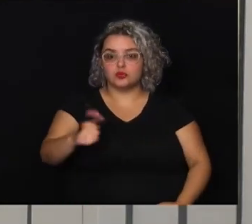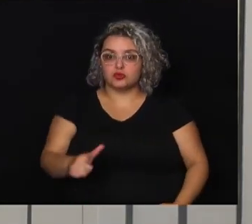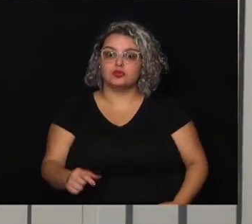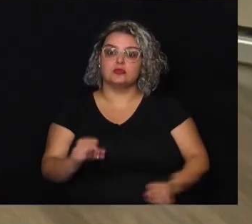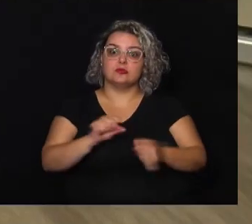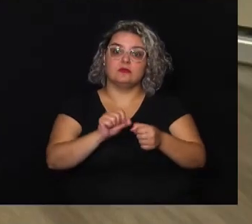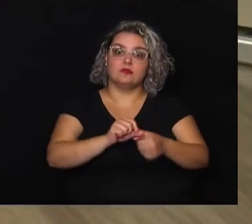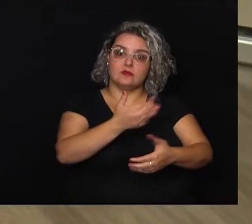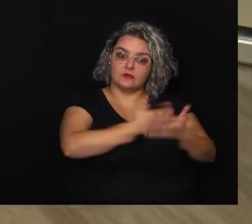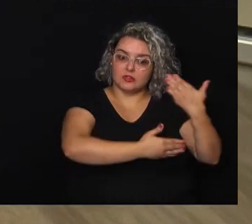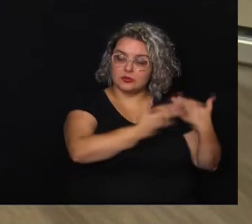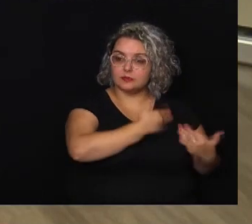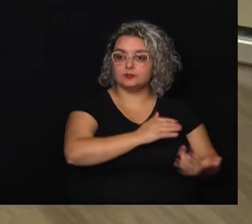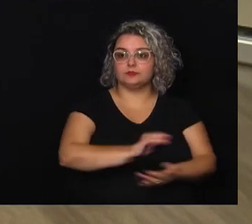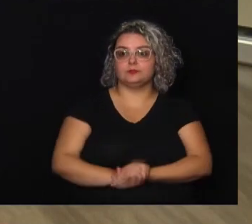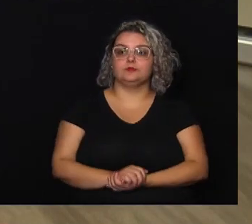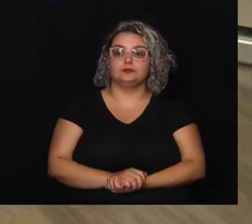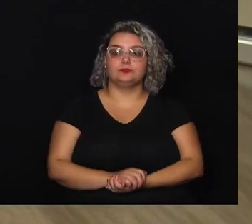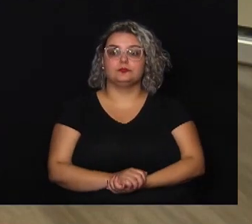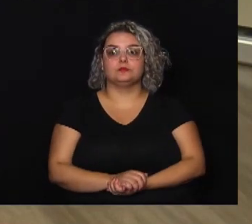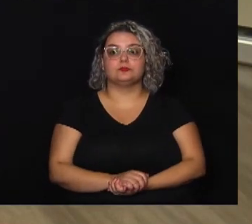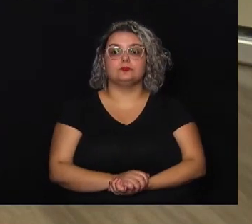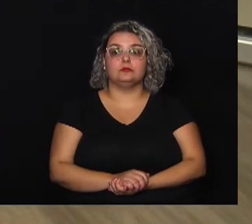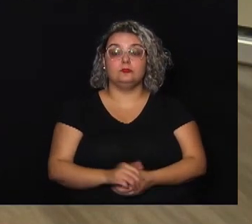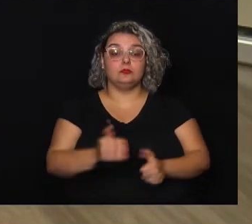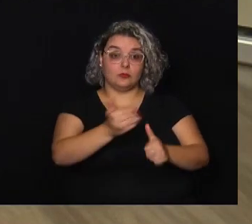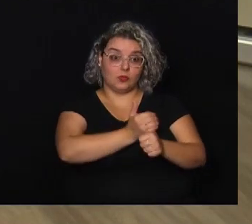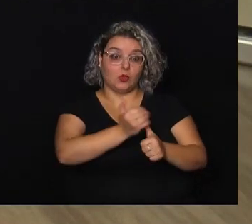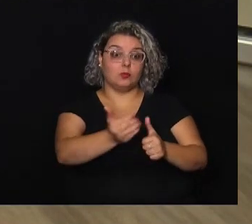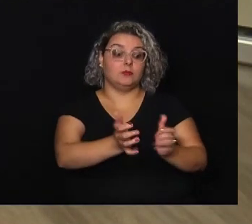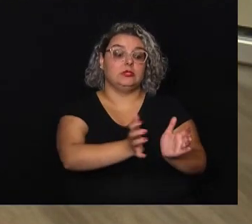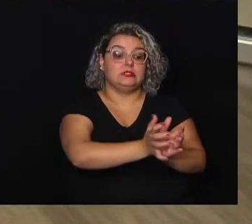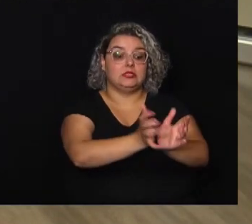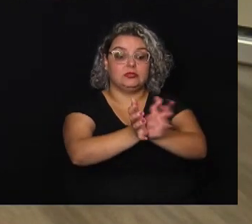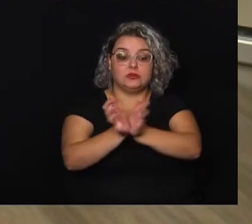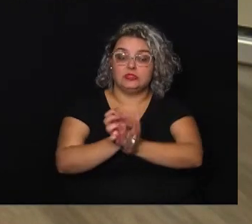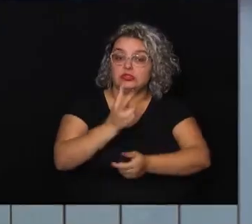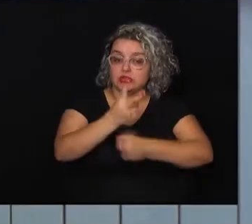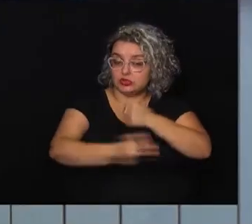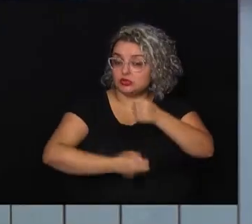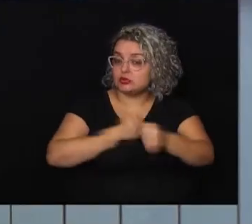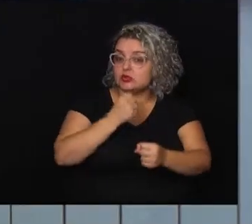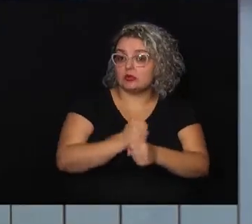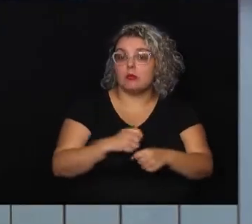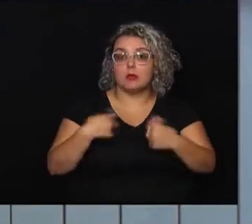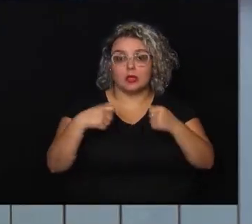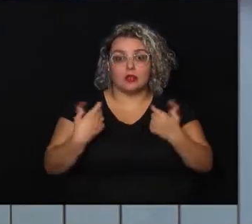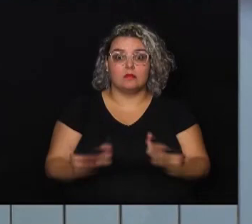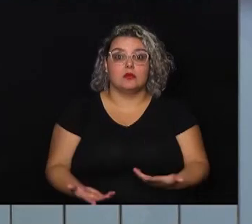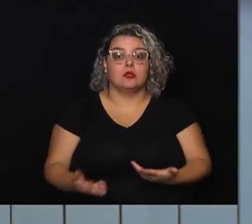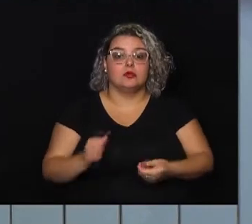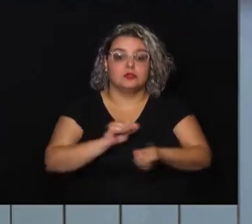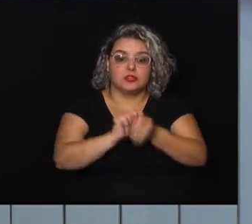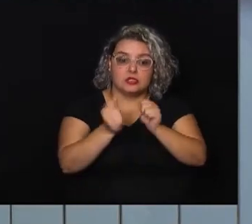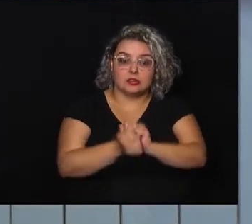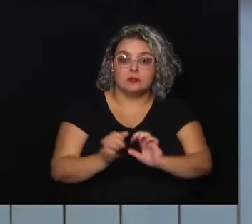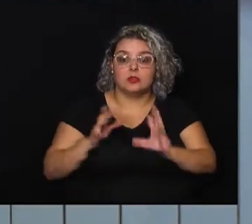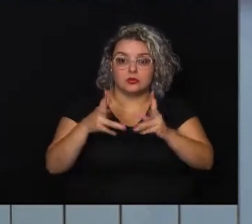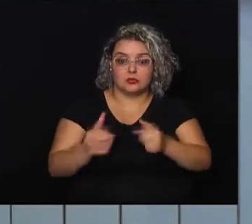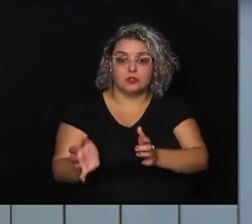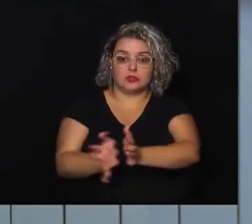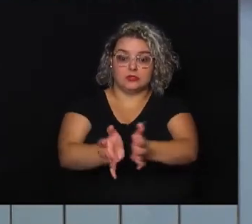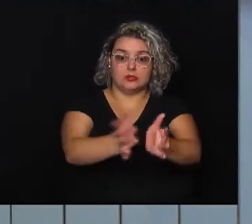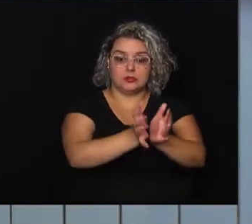realizado recentemente? Como o mandato nas comissões é de 2 anos, né, havia necessidade de reformular todas as